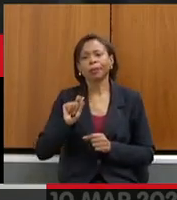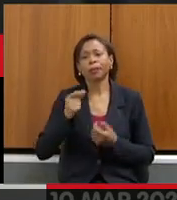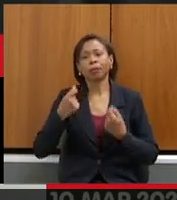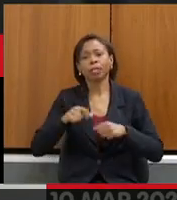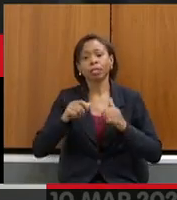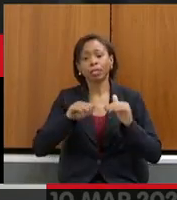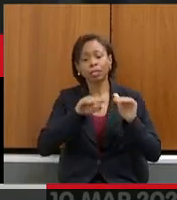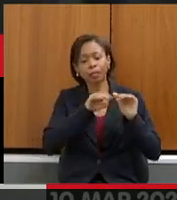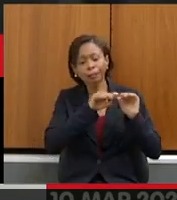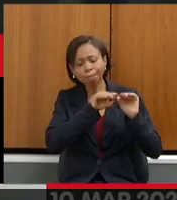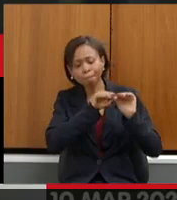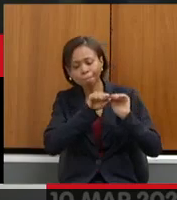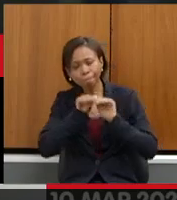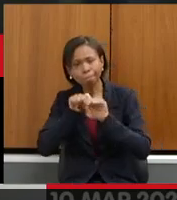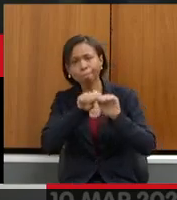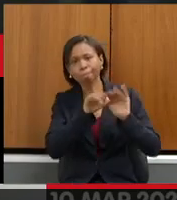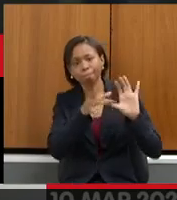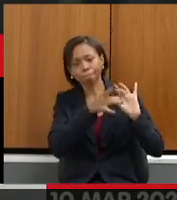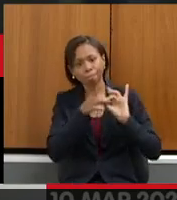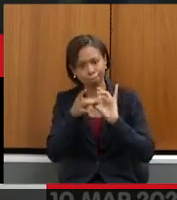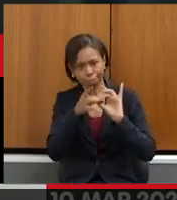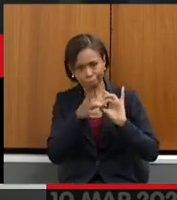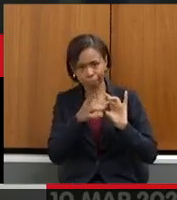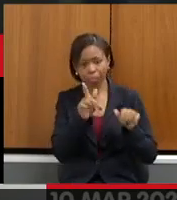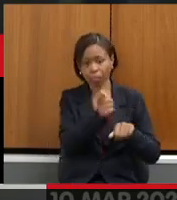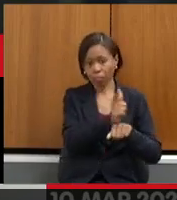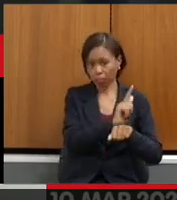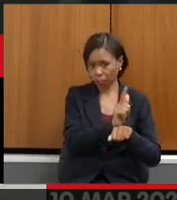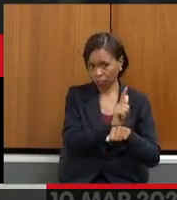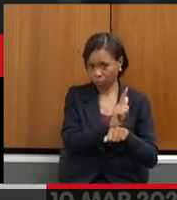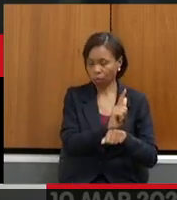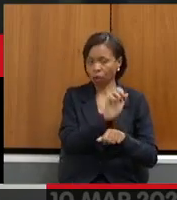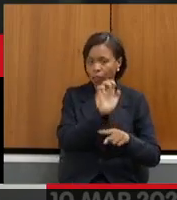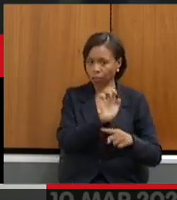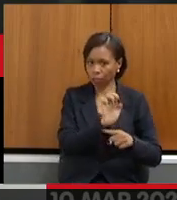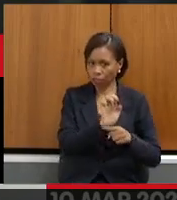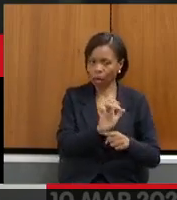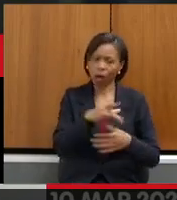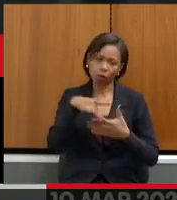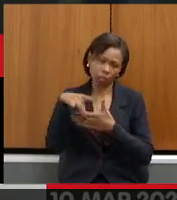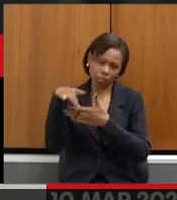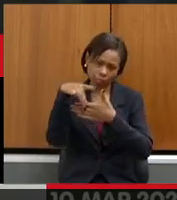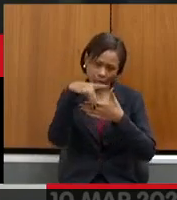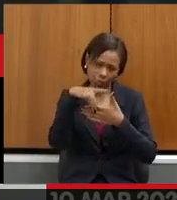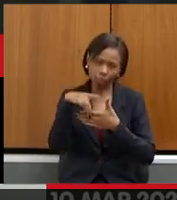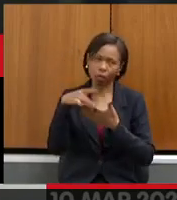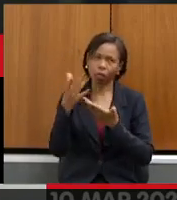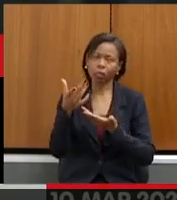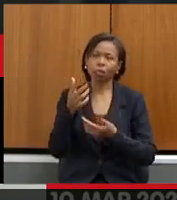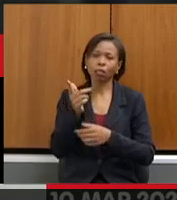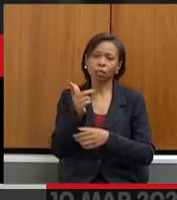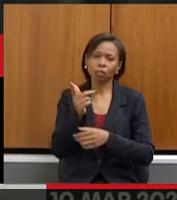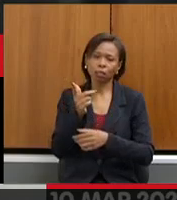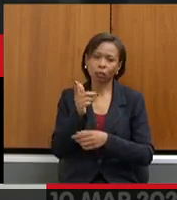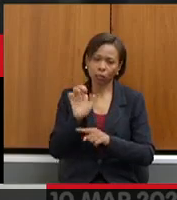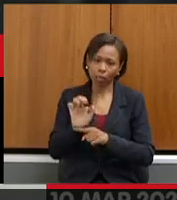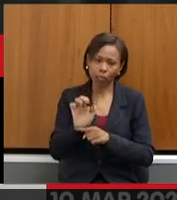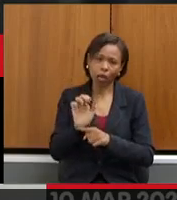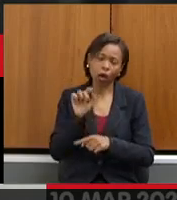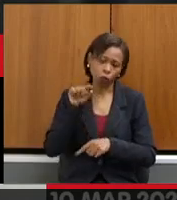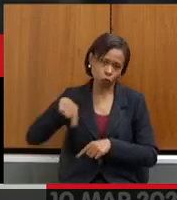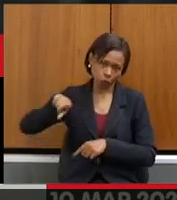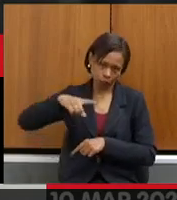alinhamento entre a gestão estadual a liderança estaduais do caso com os senhores deputados